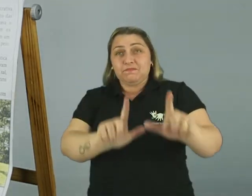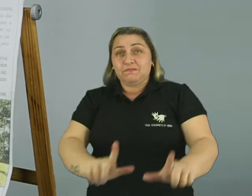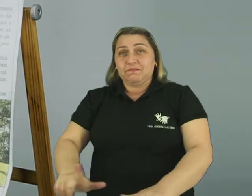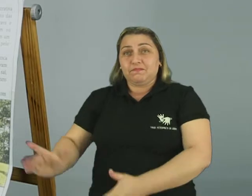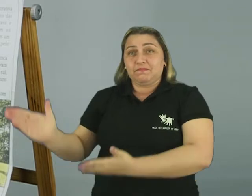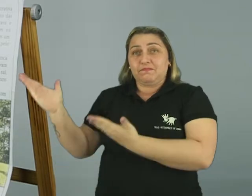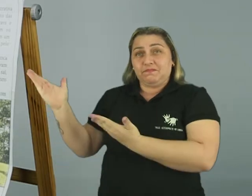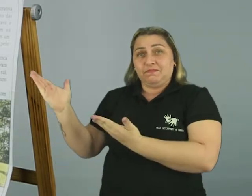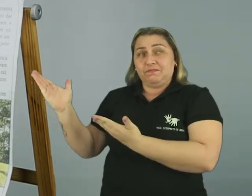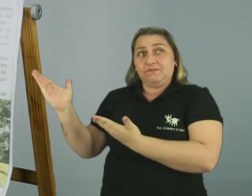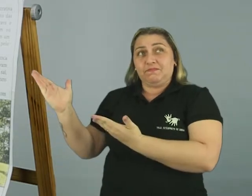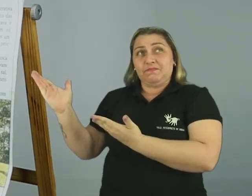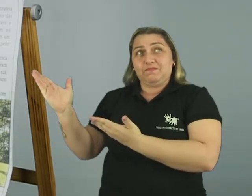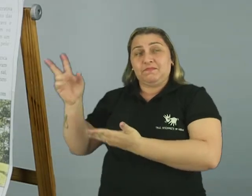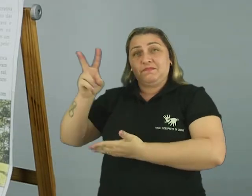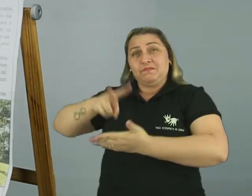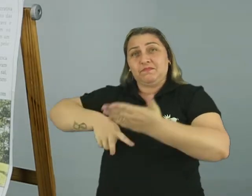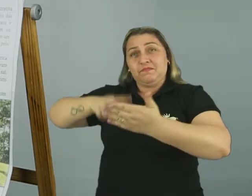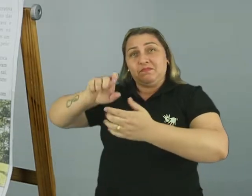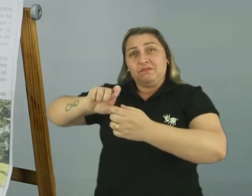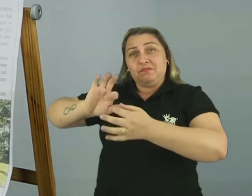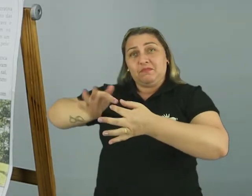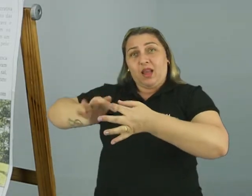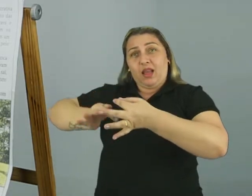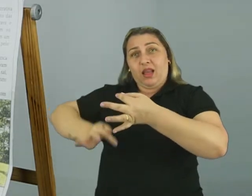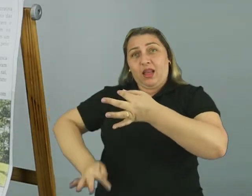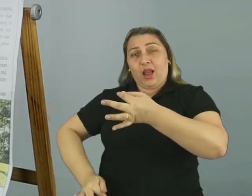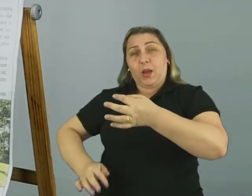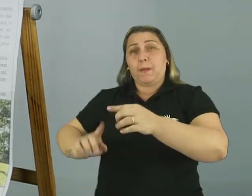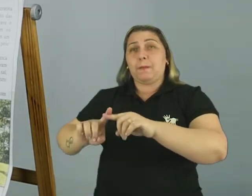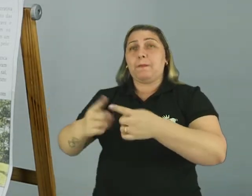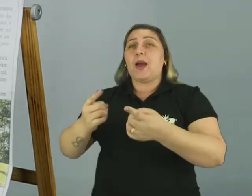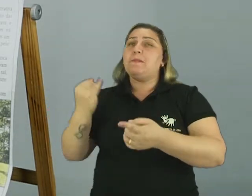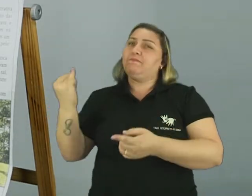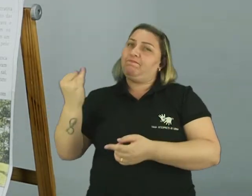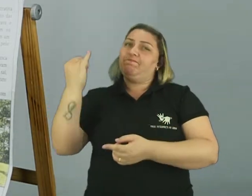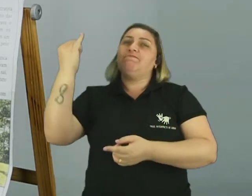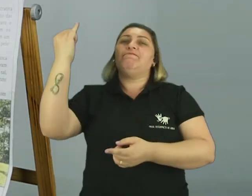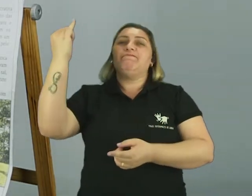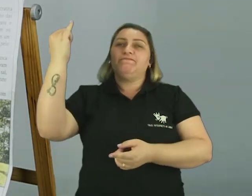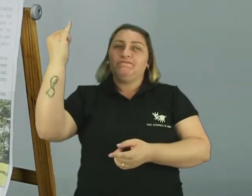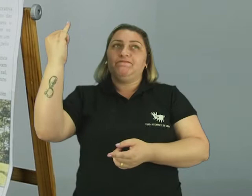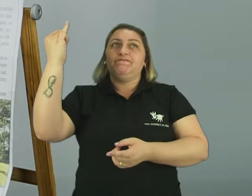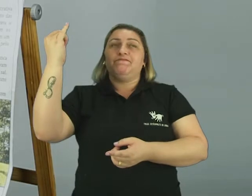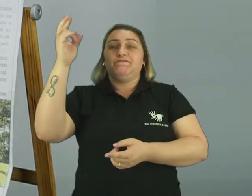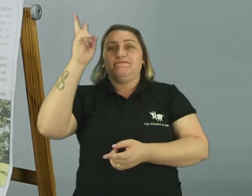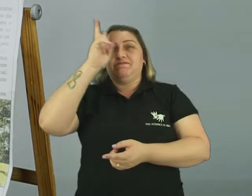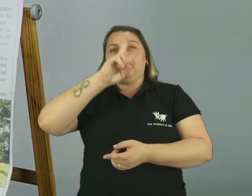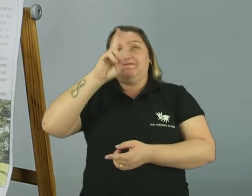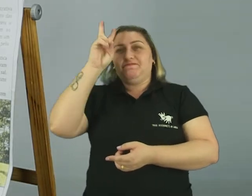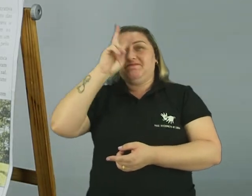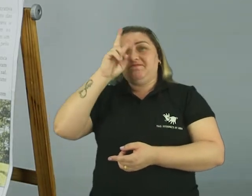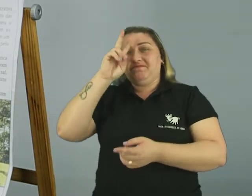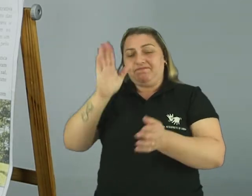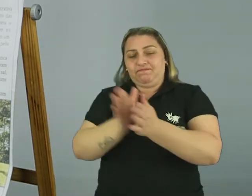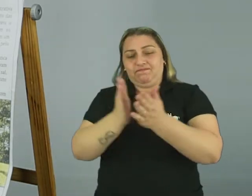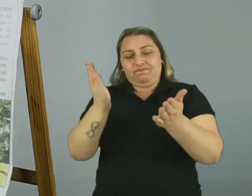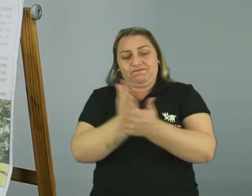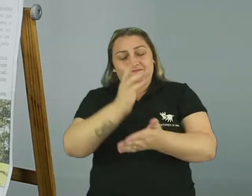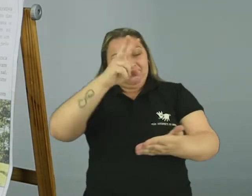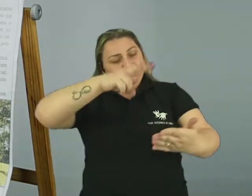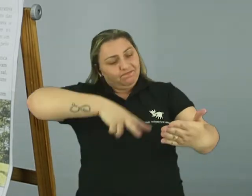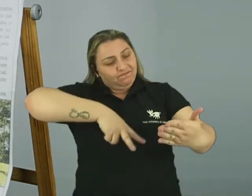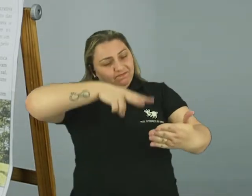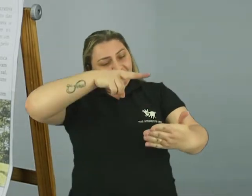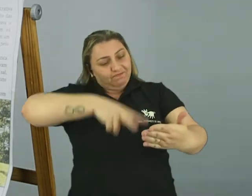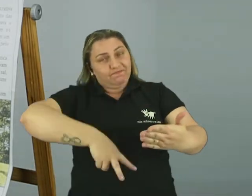leitura. Aparentemente é uma leitura grande, mas é uma leitura essencial. Você lembra quando você pegava o seu livro e ia ler?